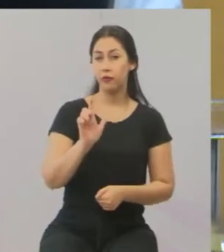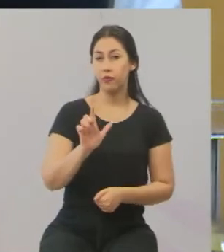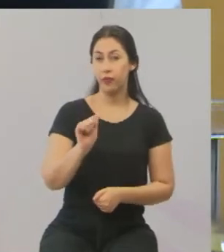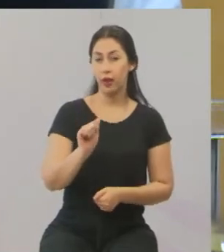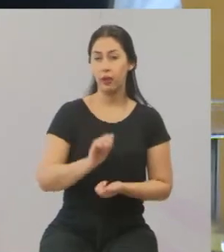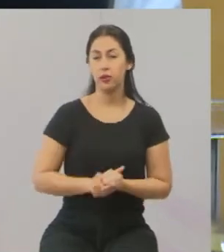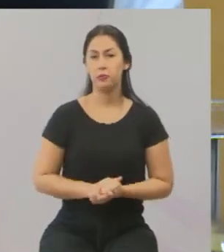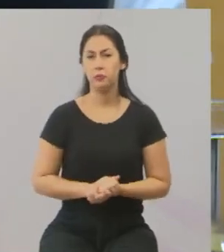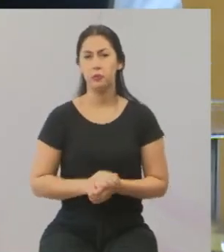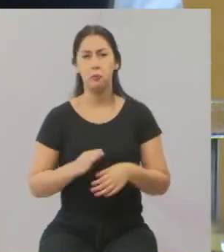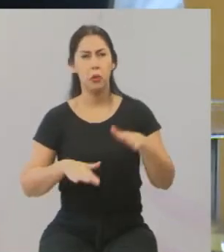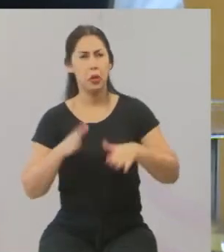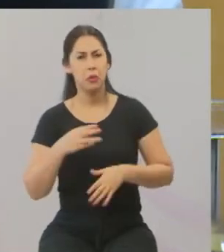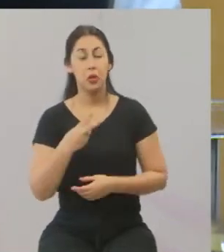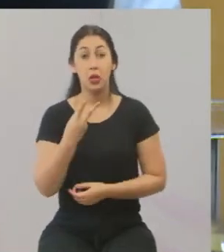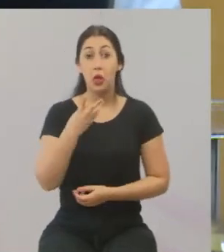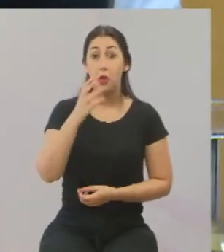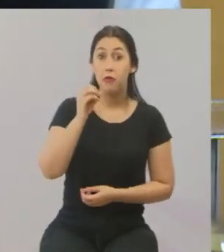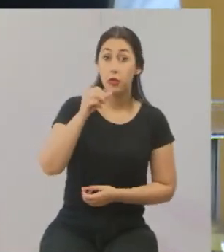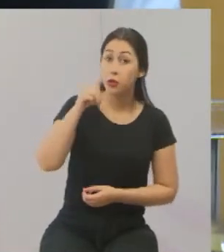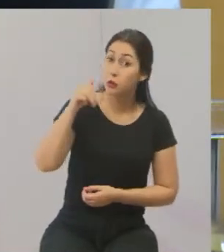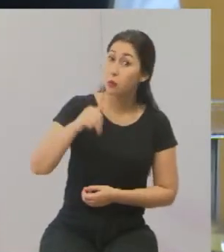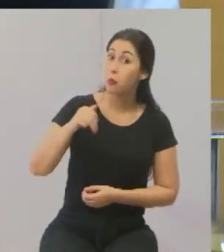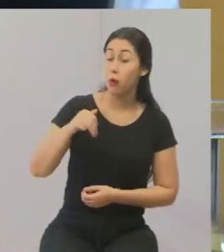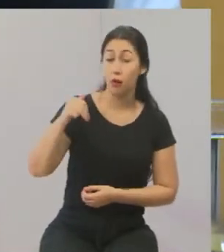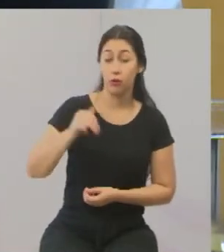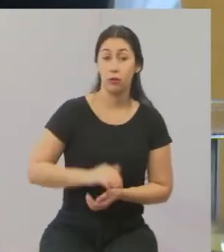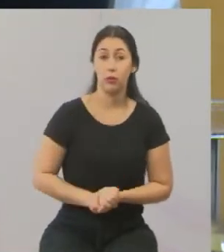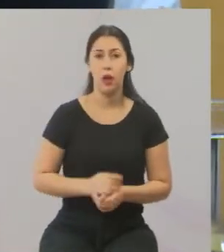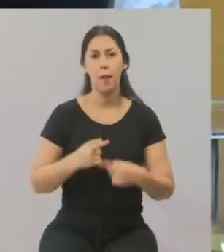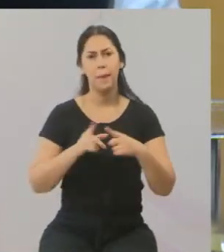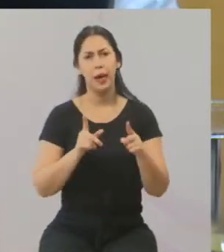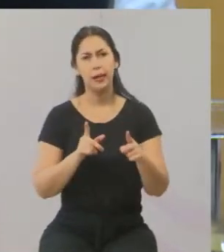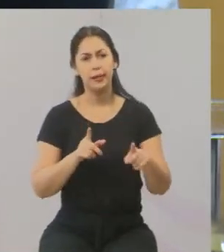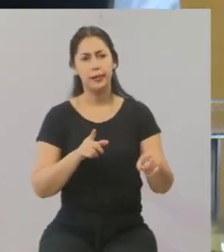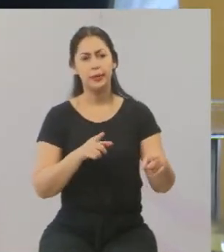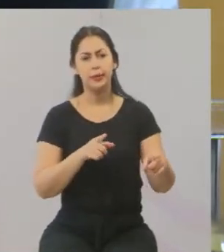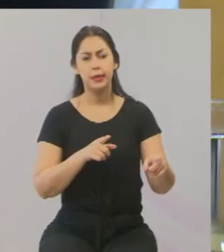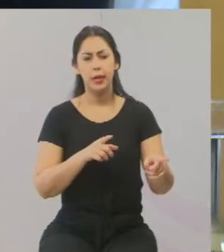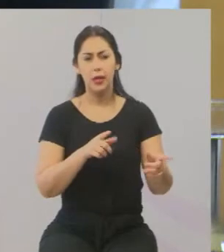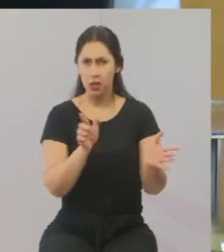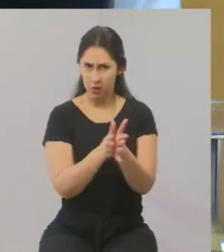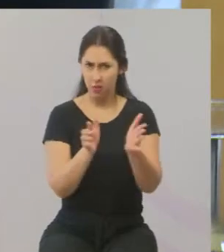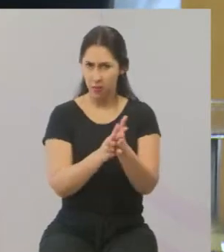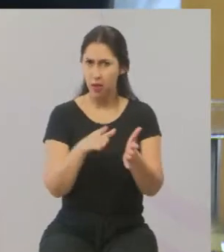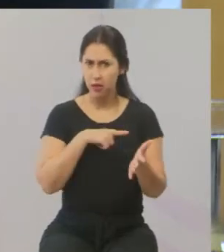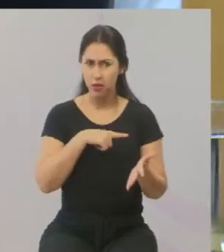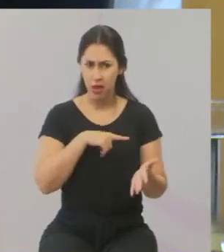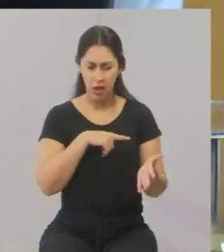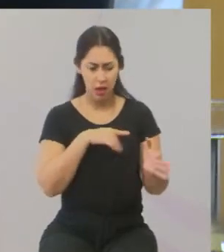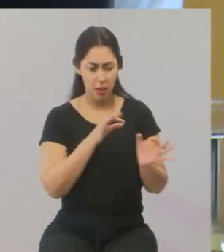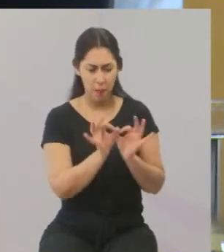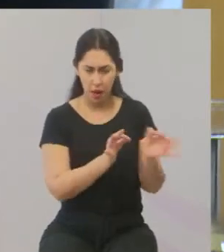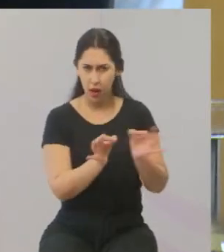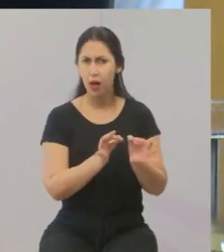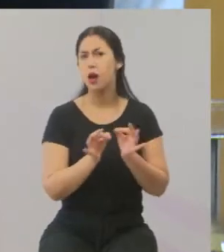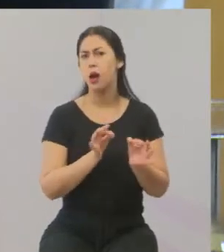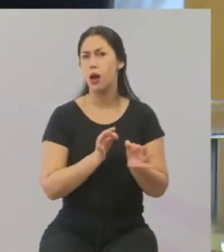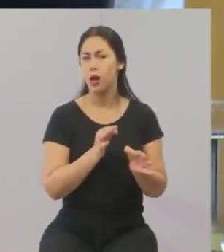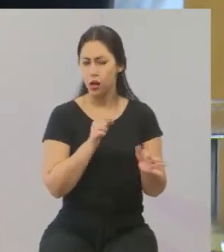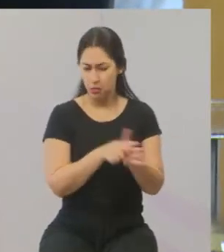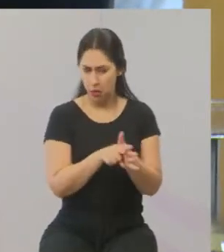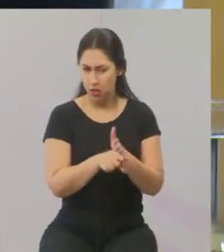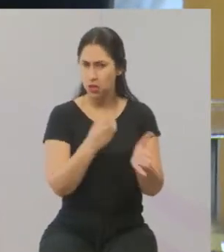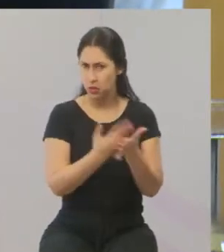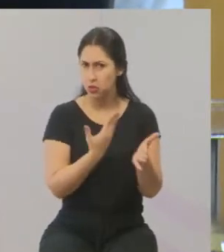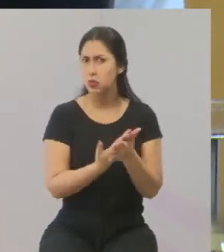20 metros da cabeceira da ponte. Foi projetada esta mudança no papel? Considerando que a diminuição dessa rua complicará a passagem de